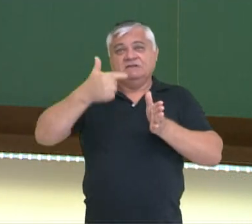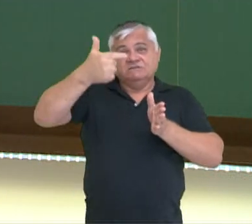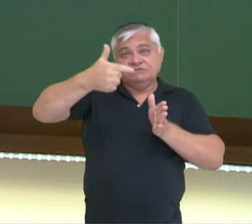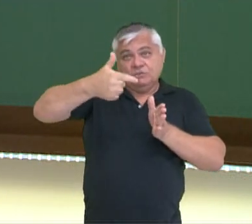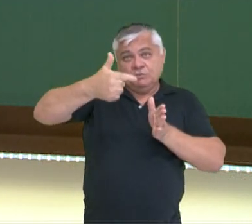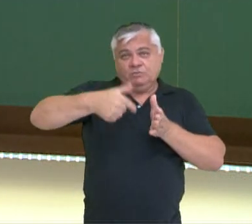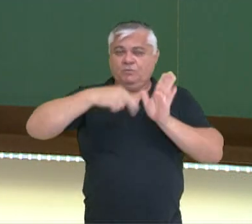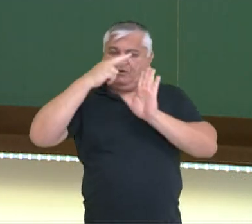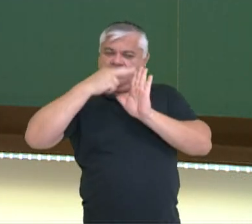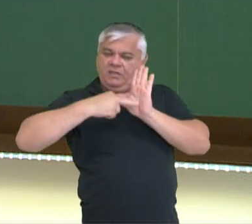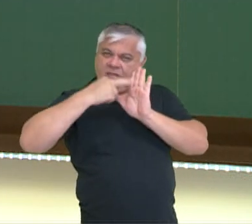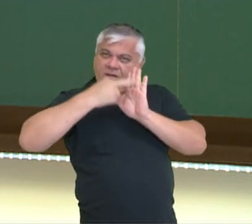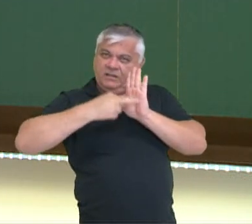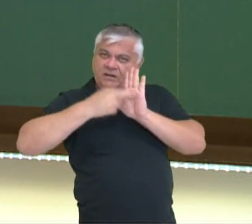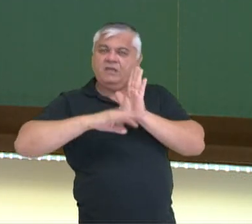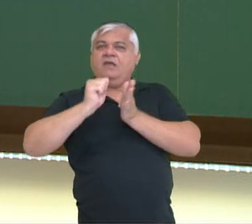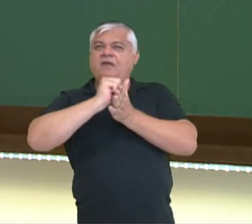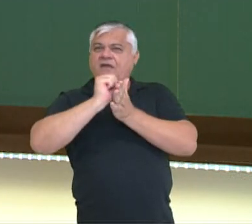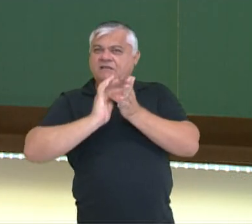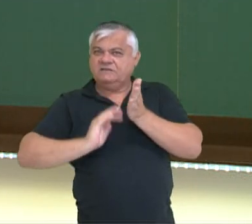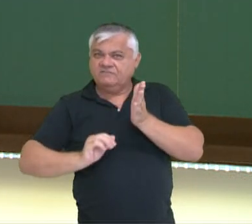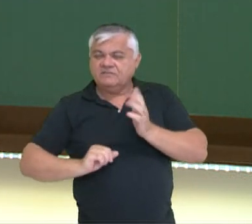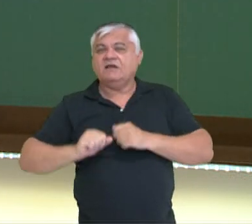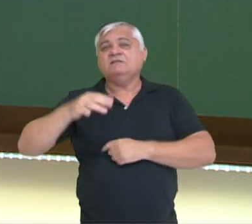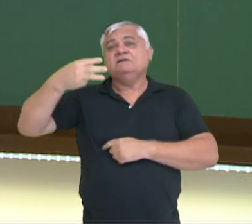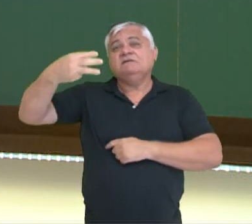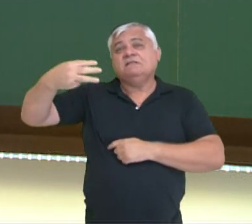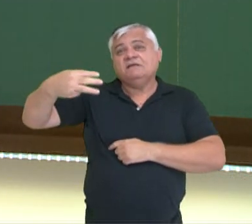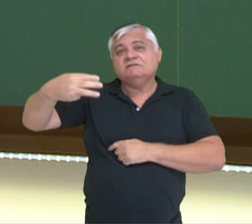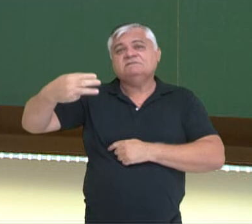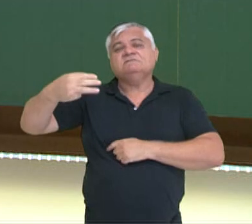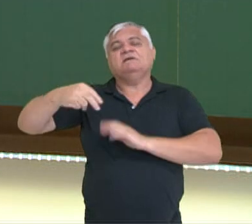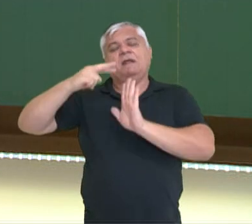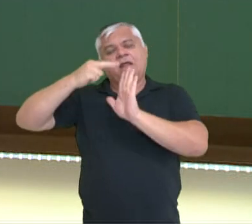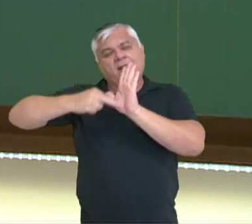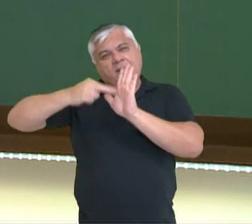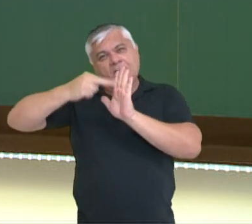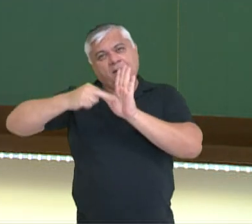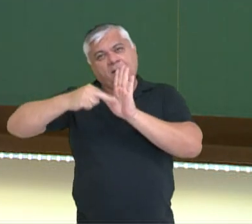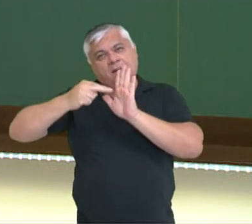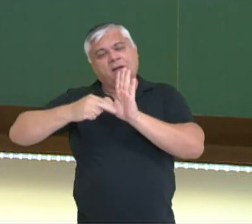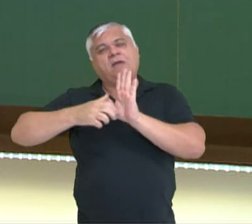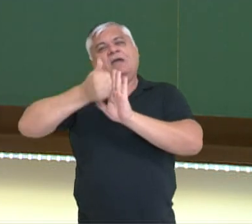segunda parte e faremos uma atividade e faremos a leitura da terceira parte e, em